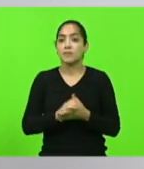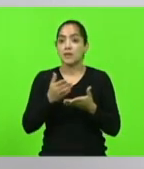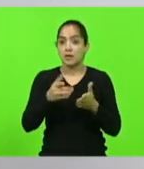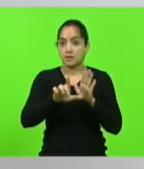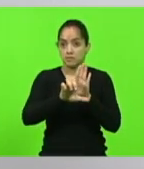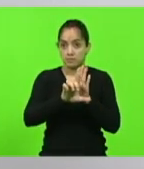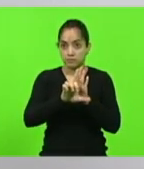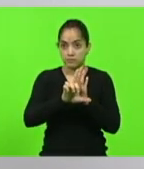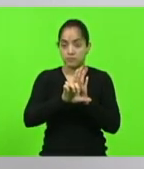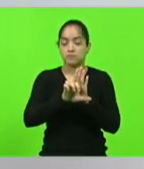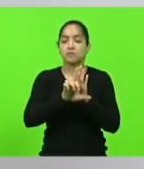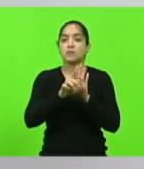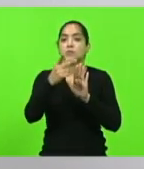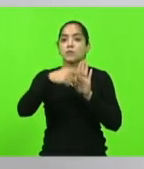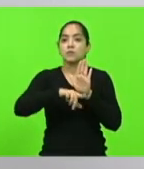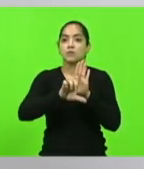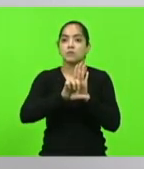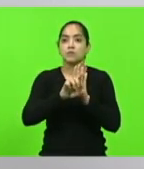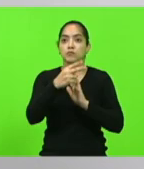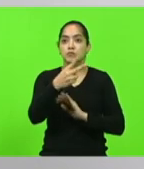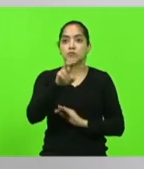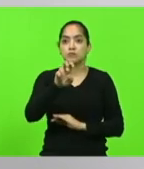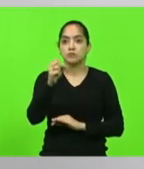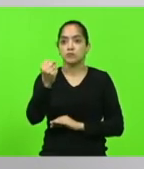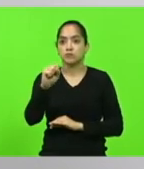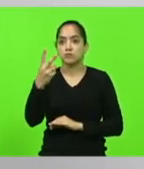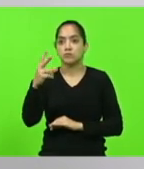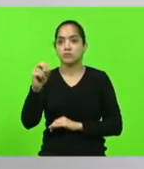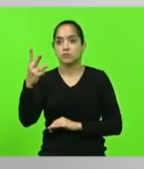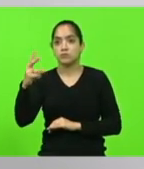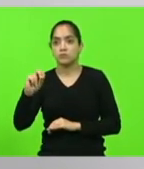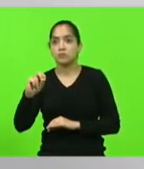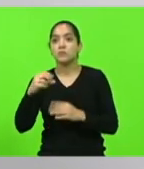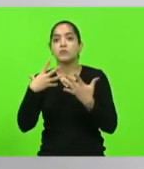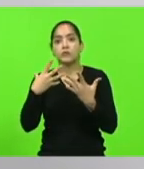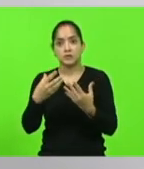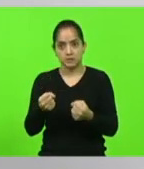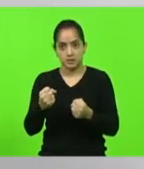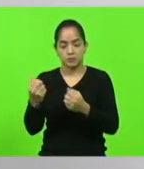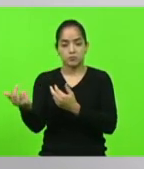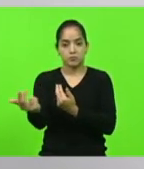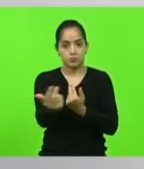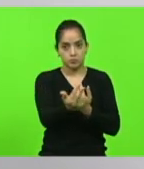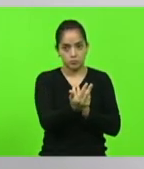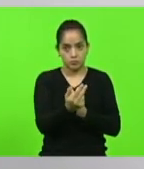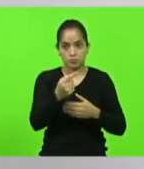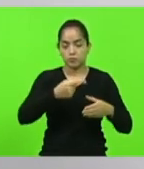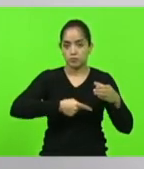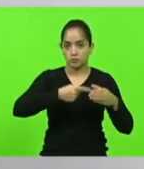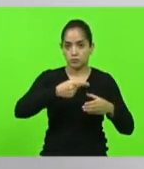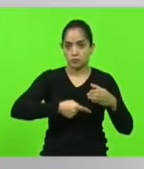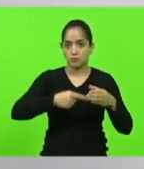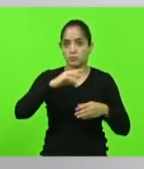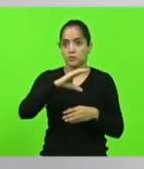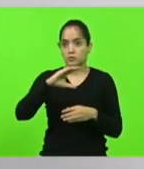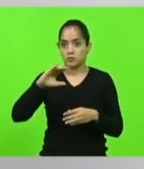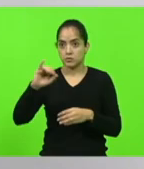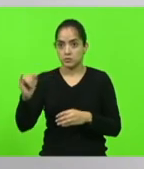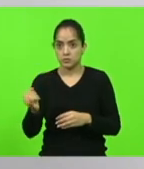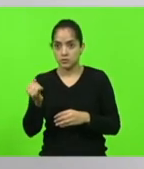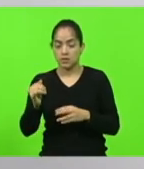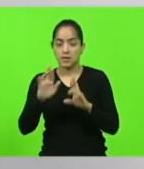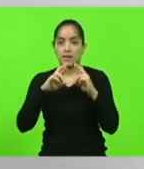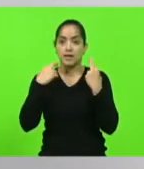lei 258 2020 foi admitido por unanimidade na comissão de construção e justiça em